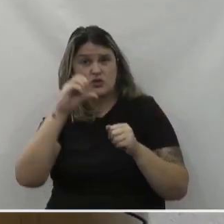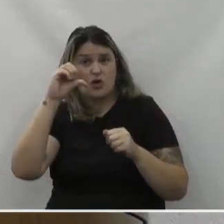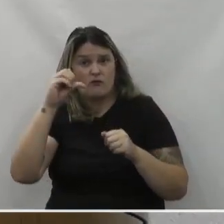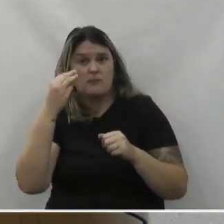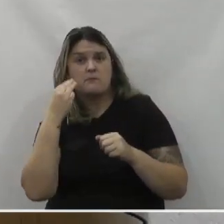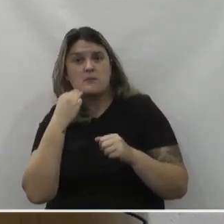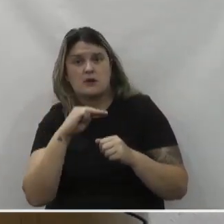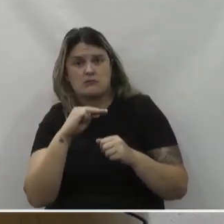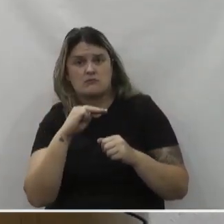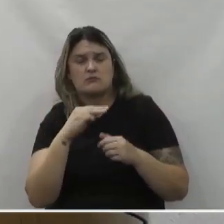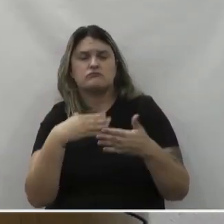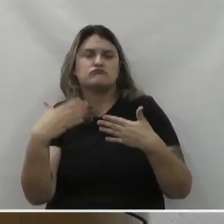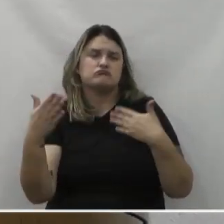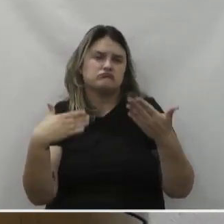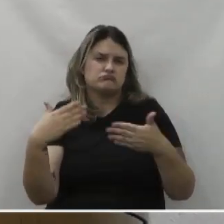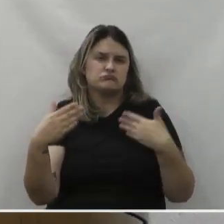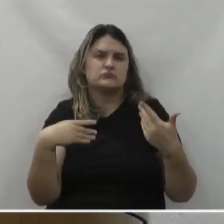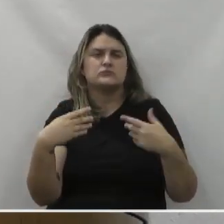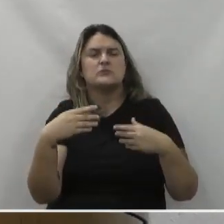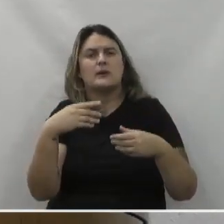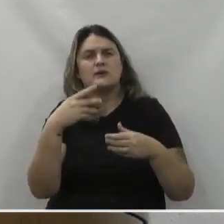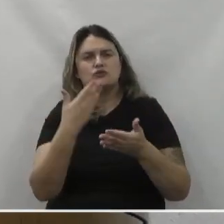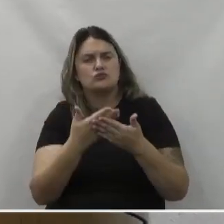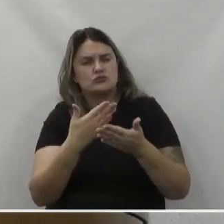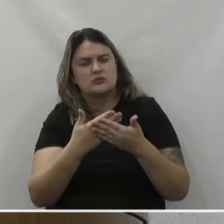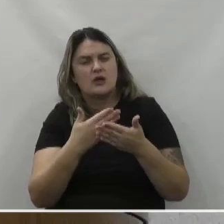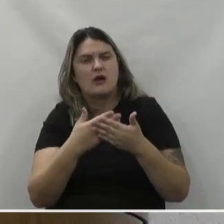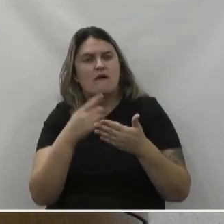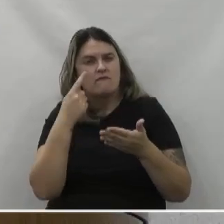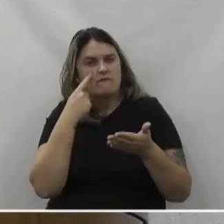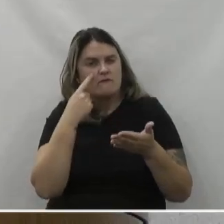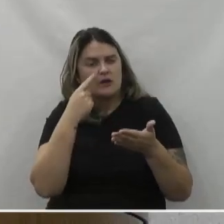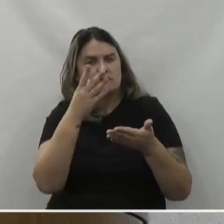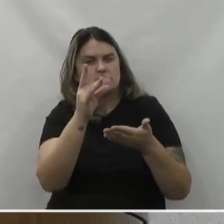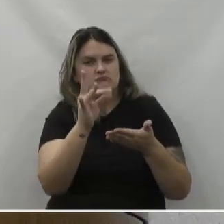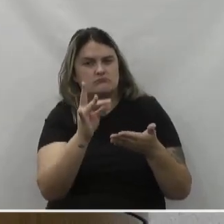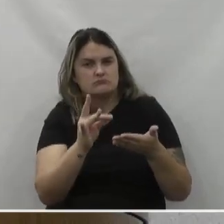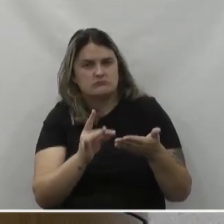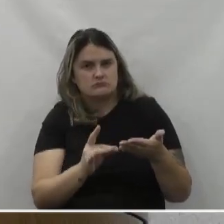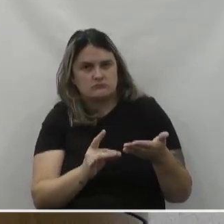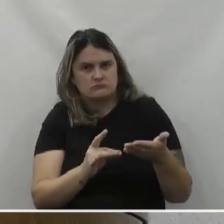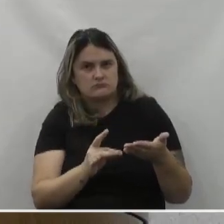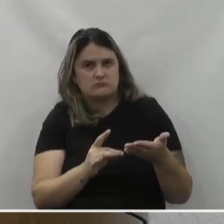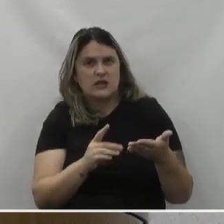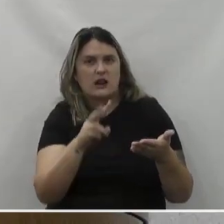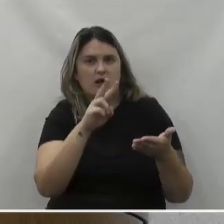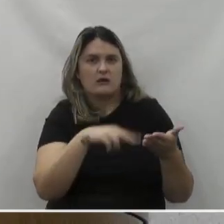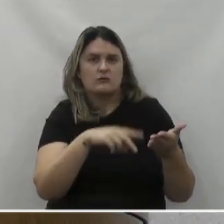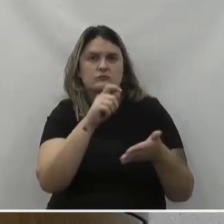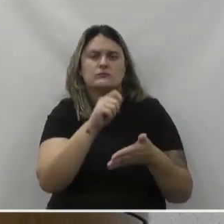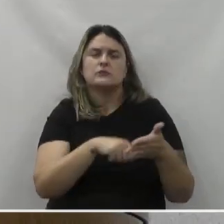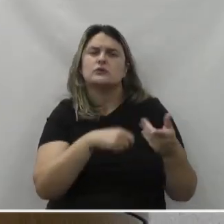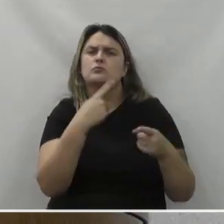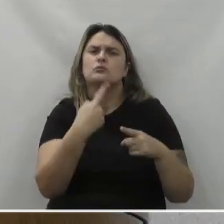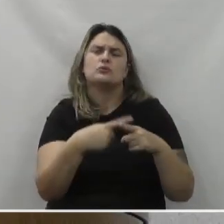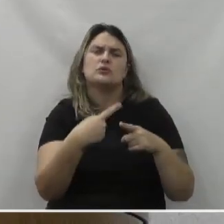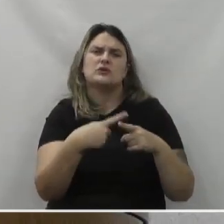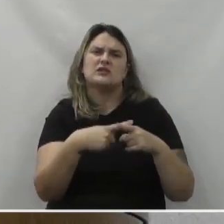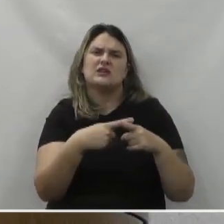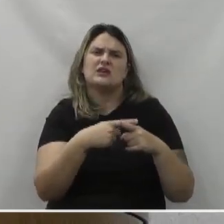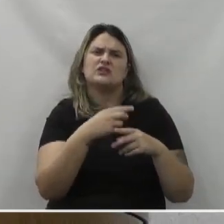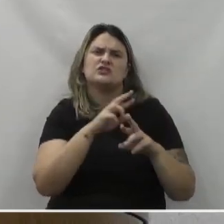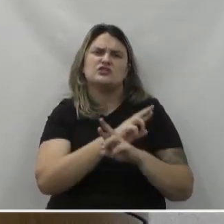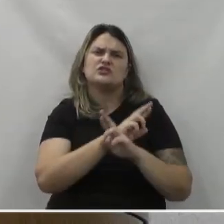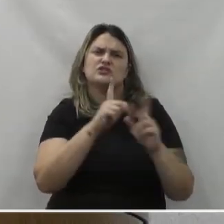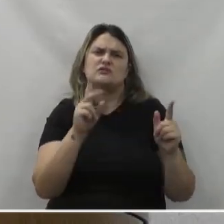milhões. E daí a gente começou a se aprofundar e analisar todo esse contrato para ver por que dessa